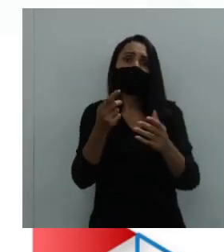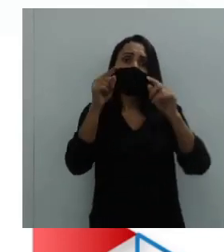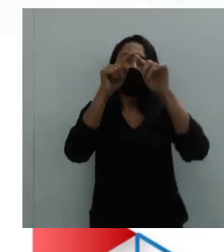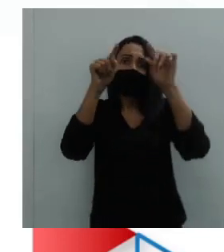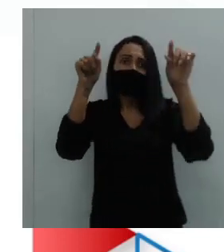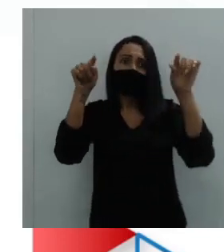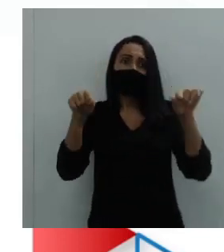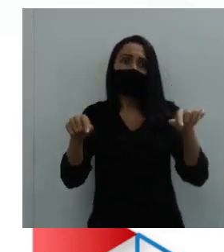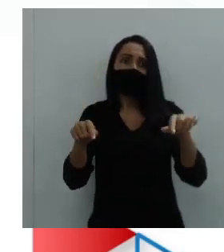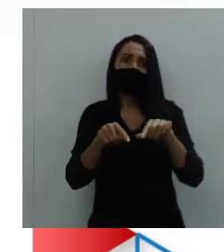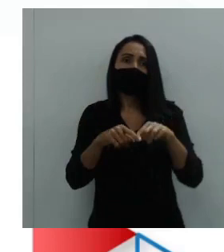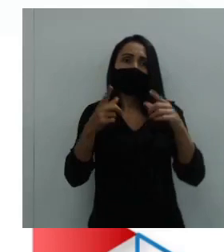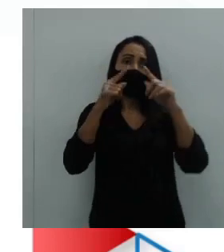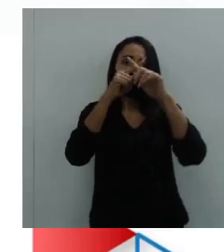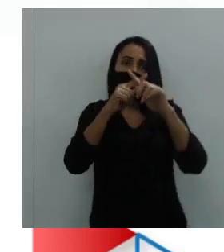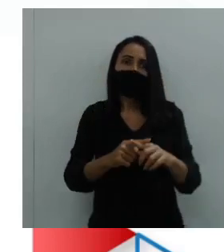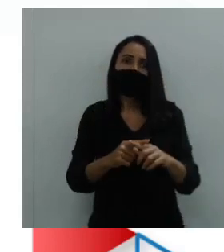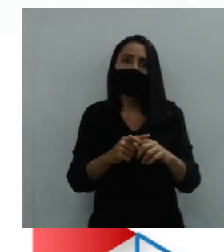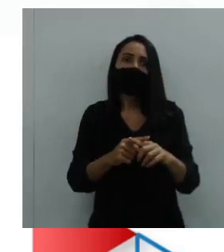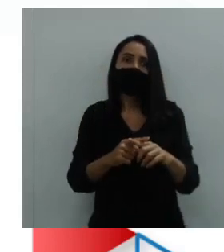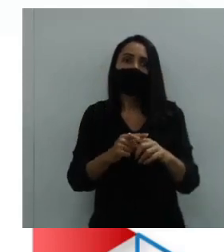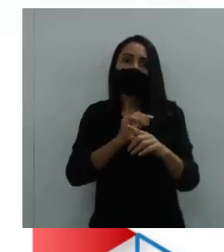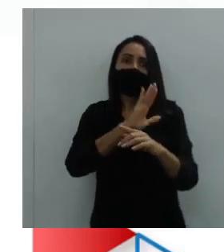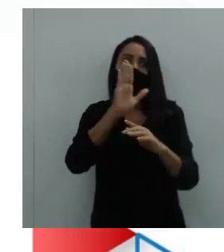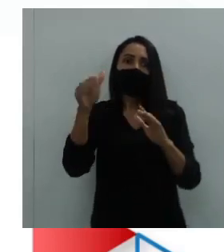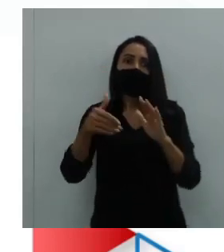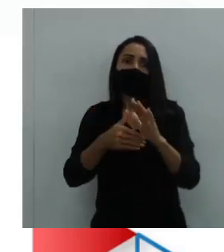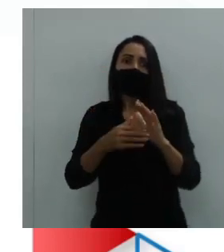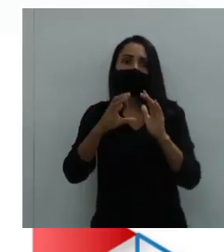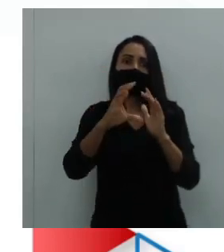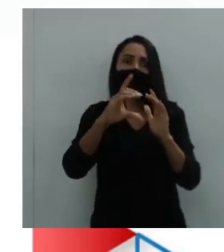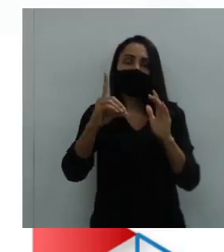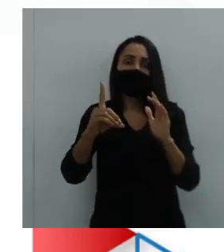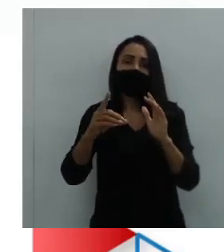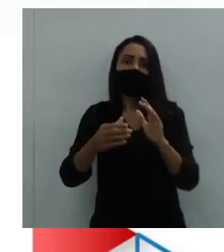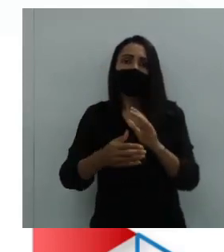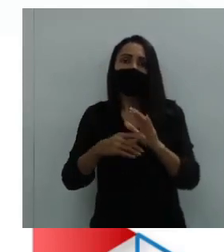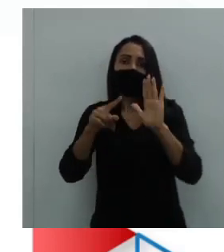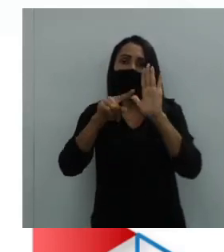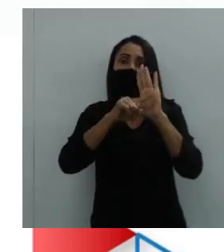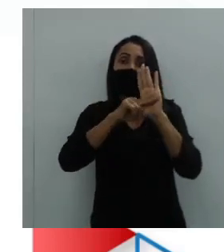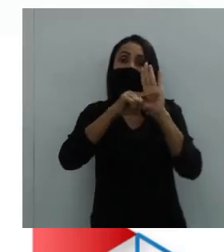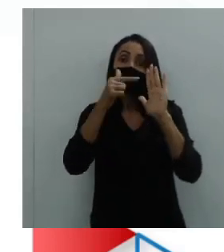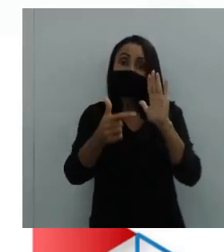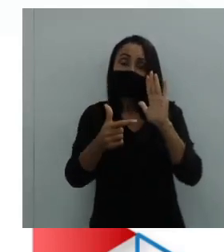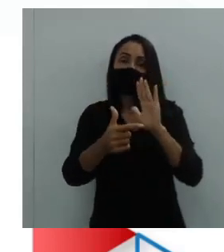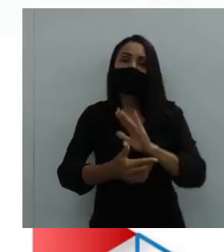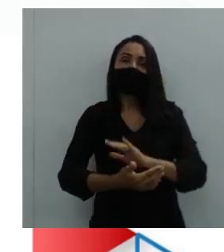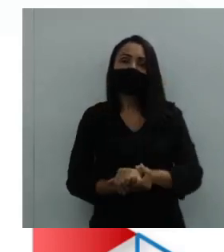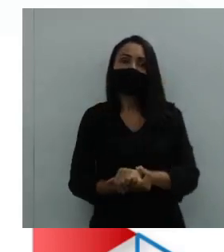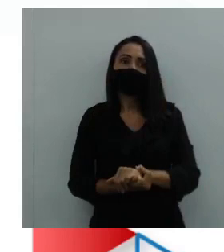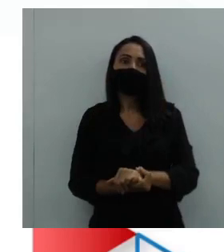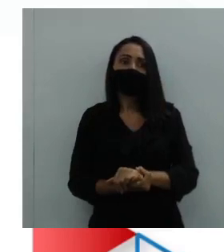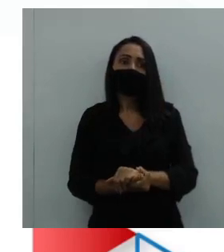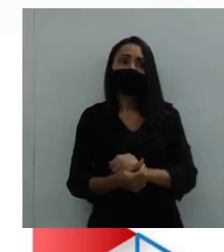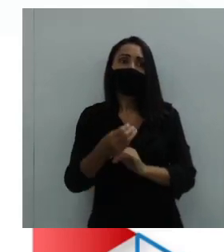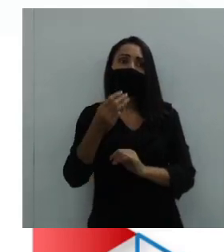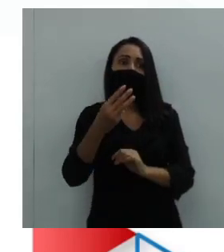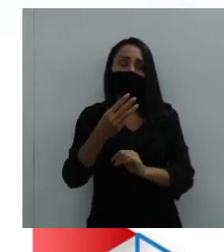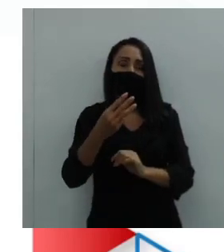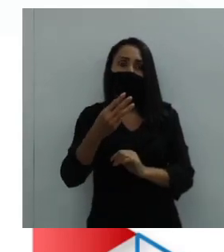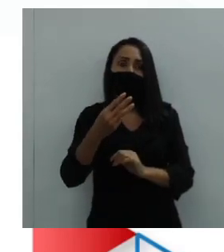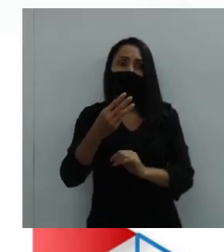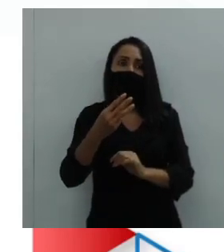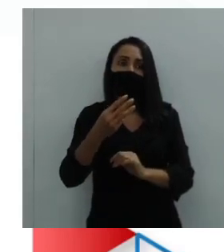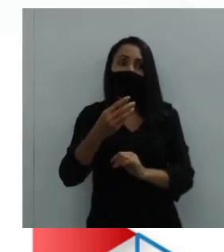esse quadrado quando ele se multiplica todas as coordenadas de seu vértice por menos 2. E o item 3, o